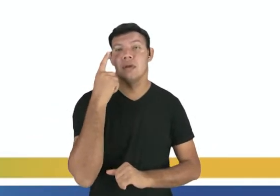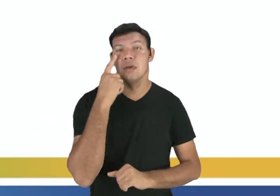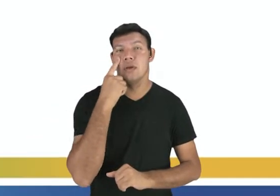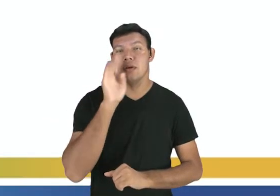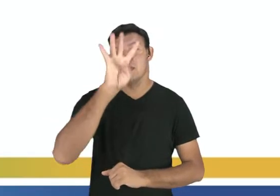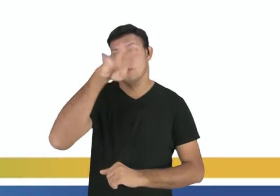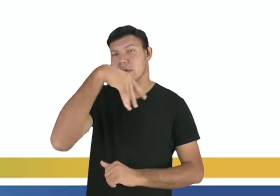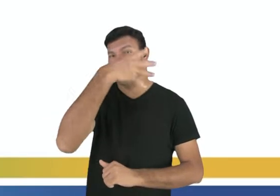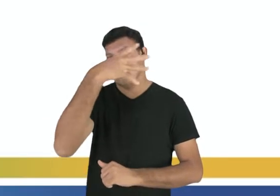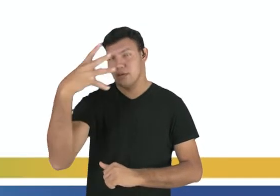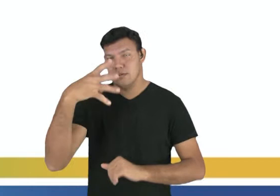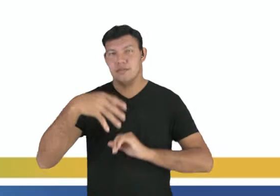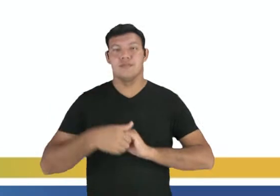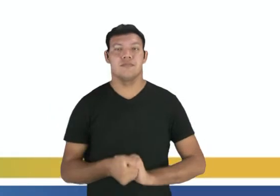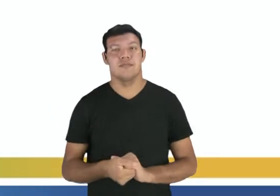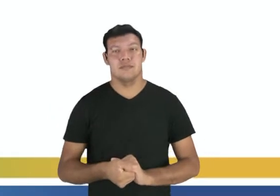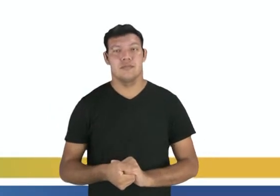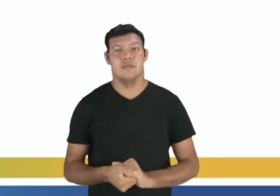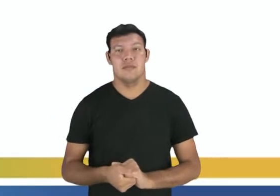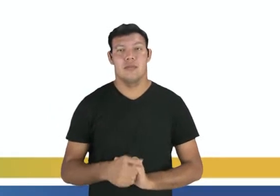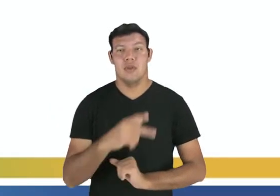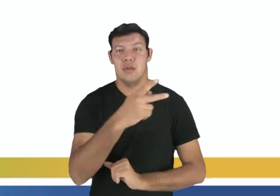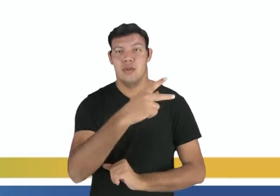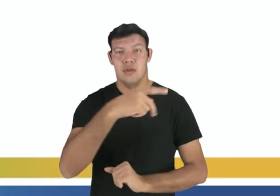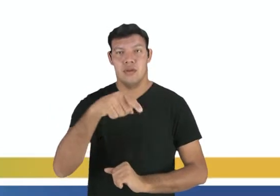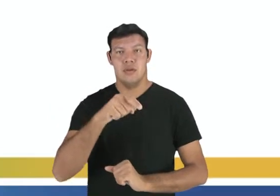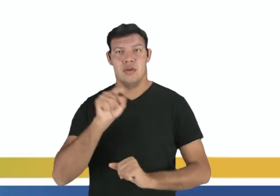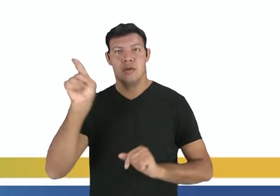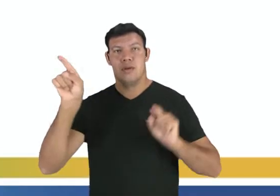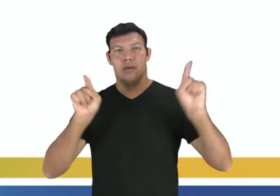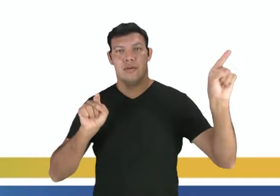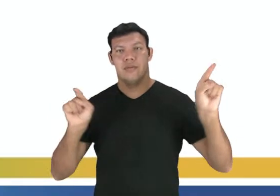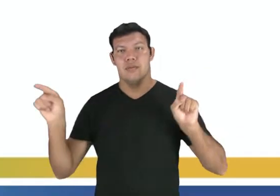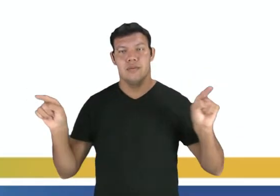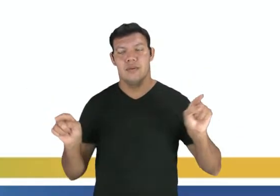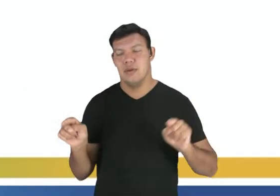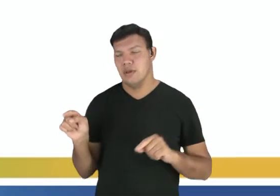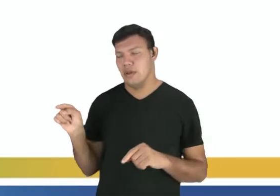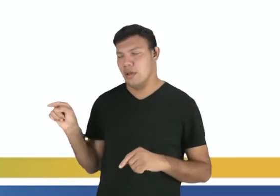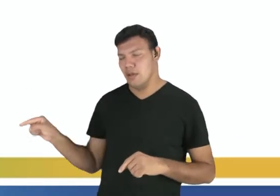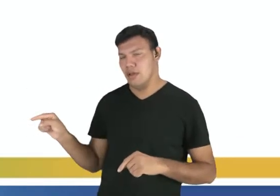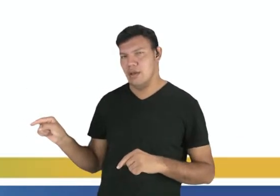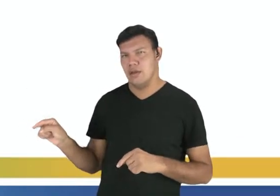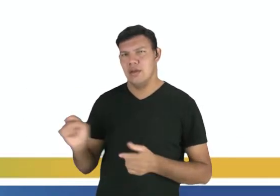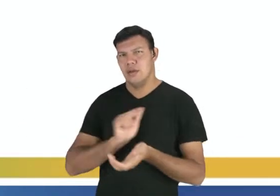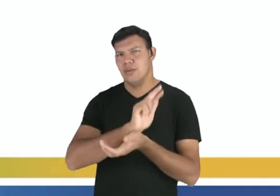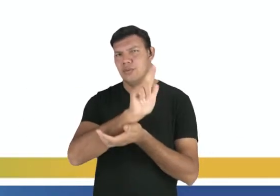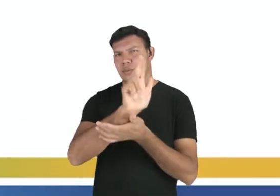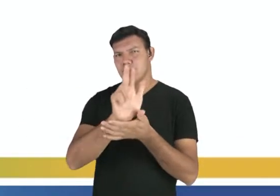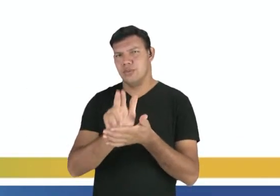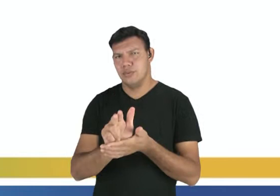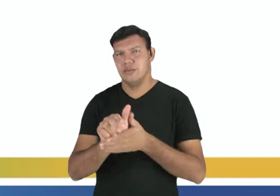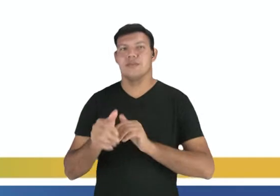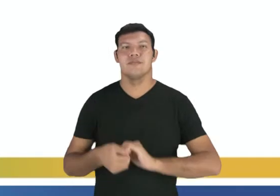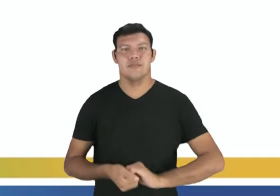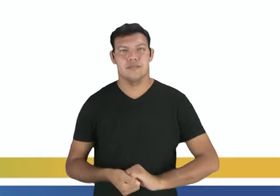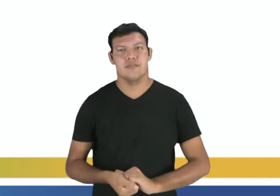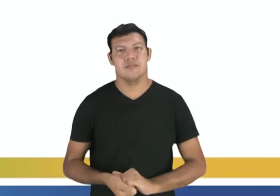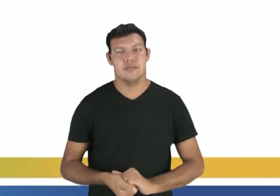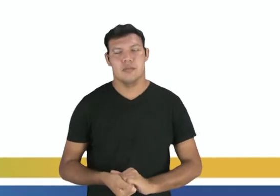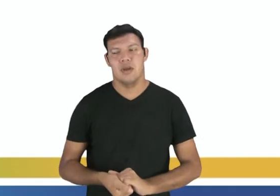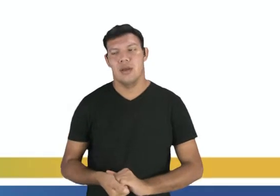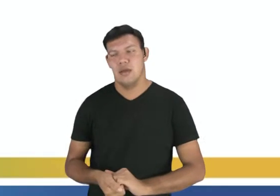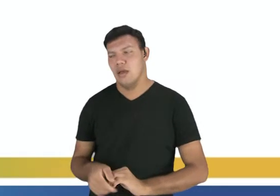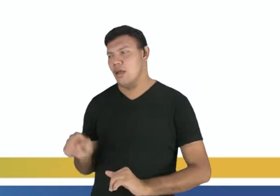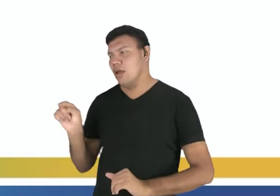dos pronomes demonstrativos, né? Este e suas variações, estes,